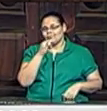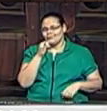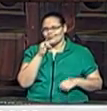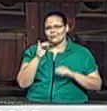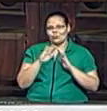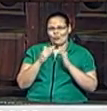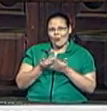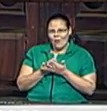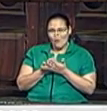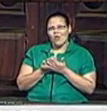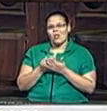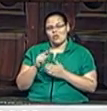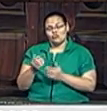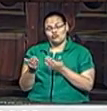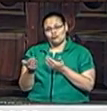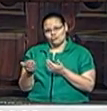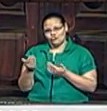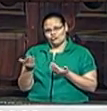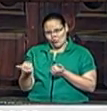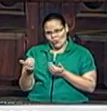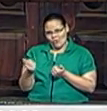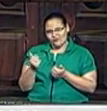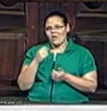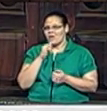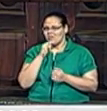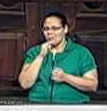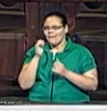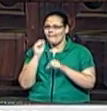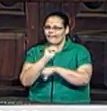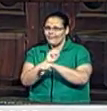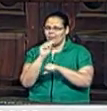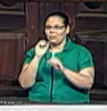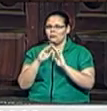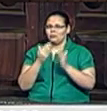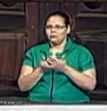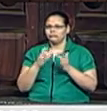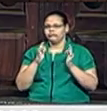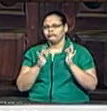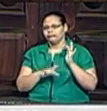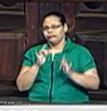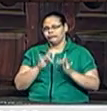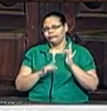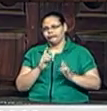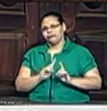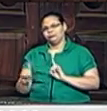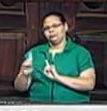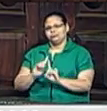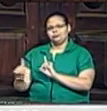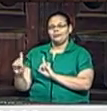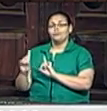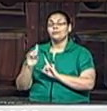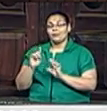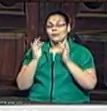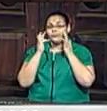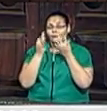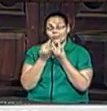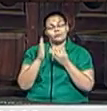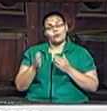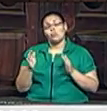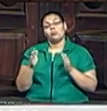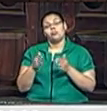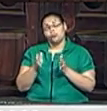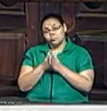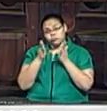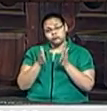escolar dos jovens desta família que recebe o programa Renda Melhor. Esta família já está na pobreza